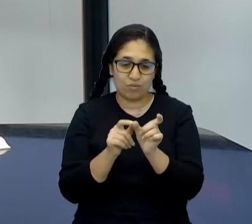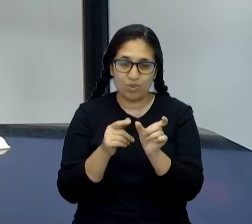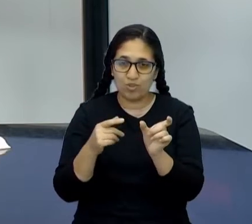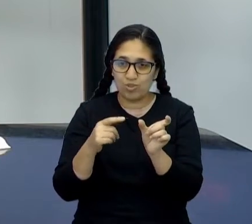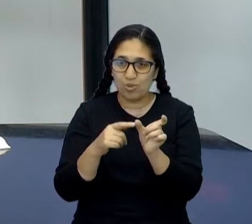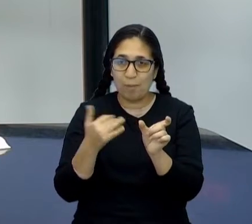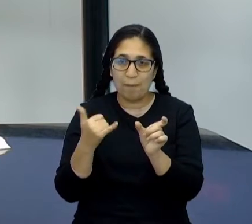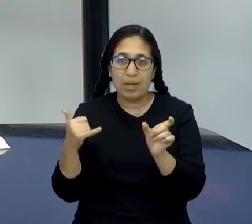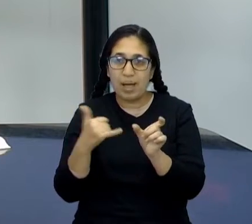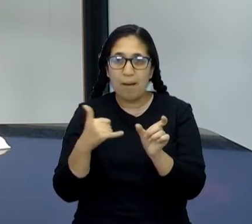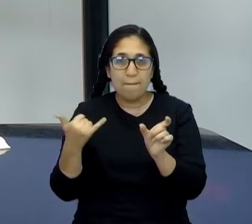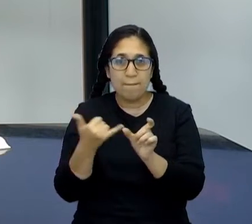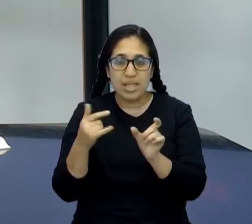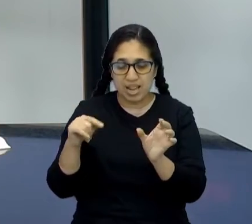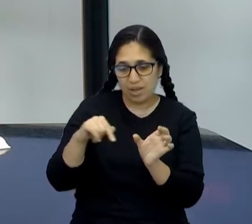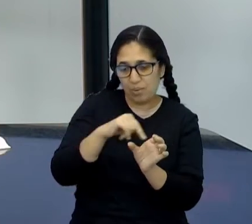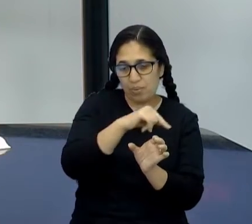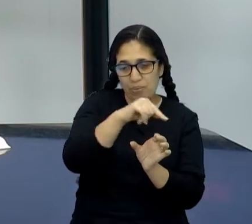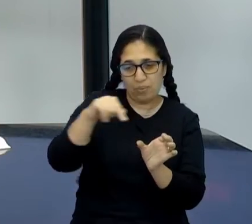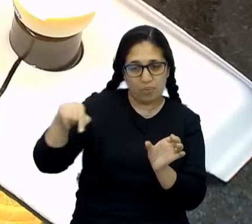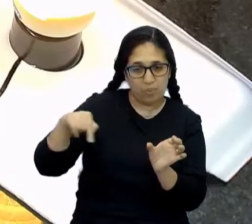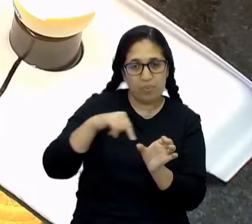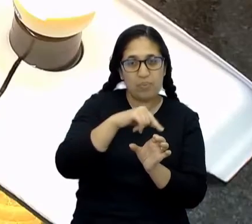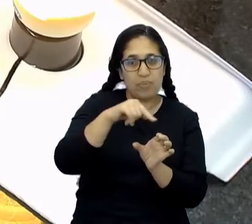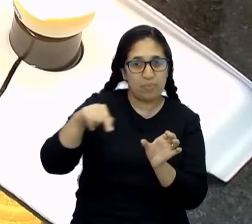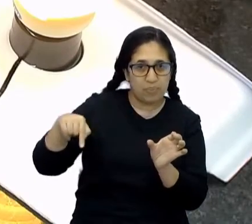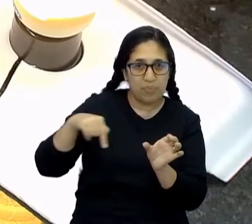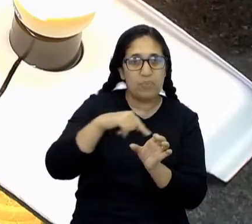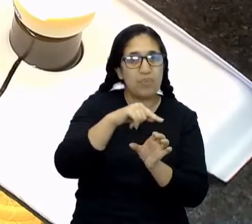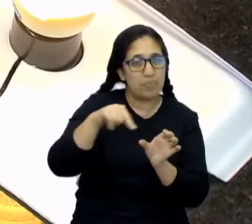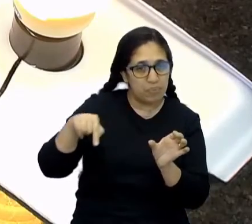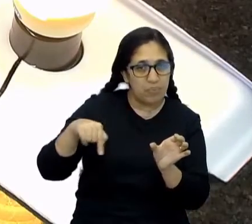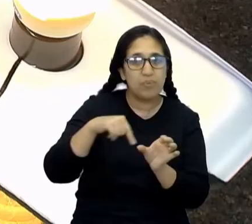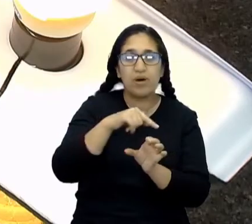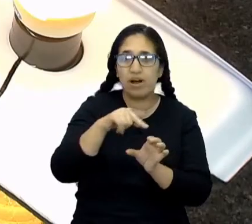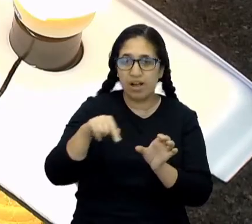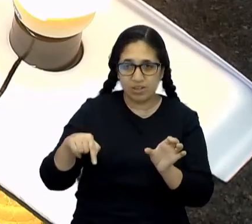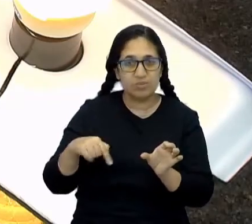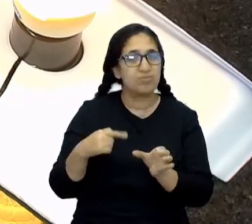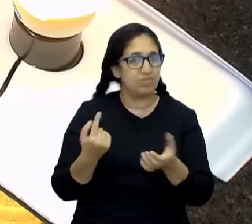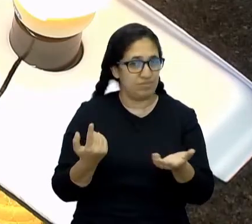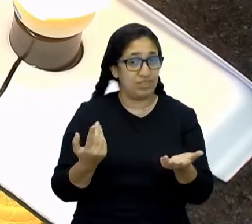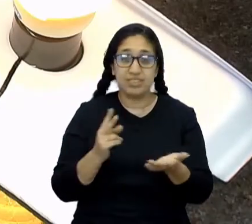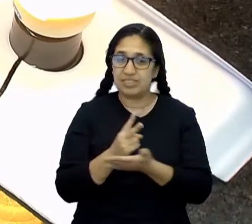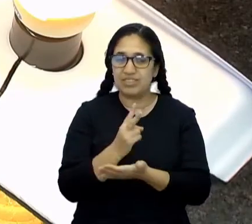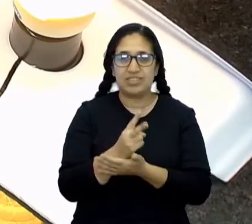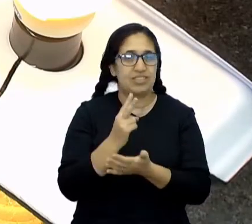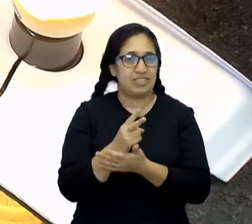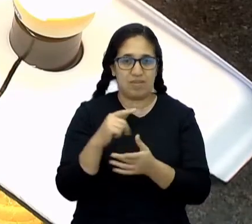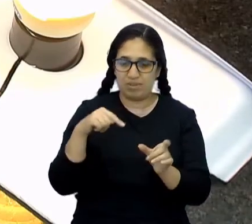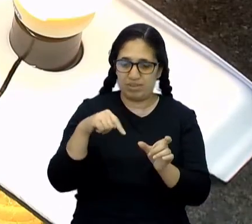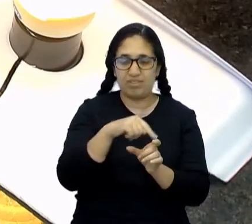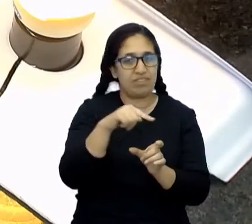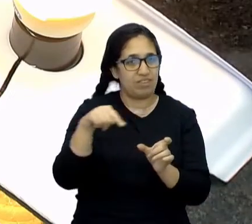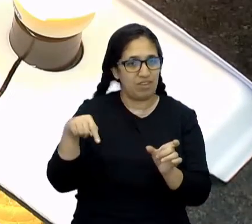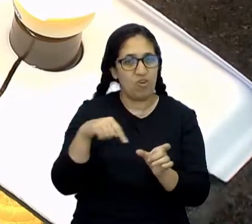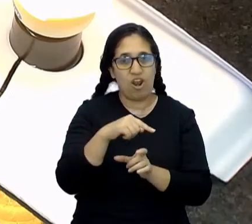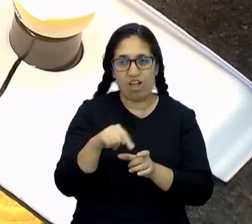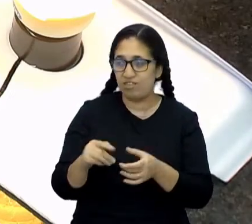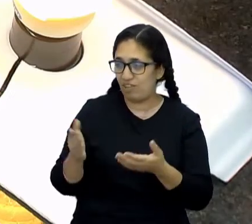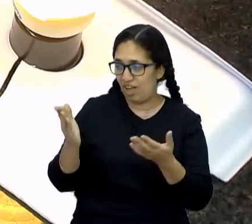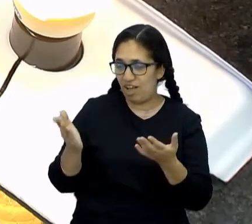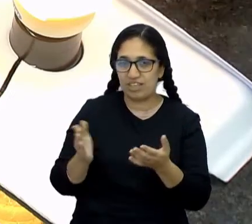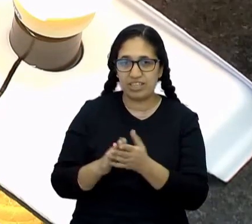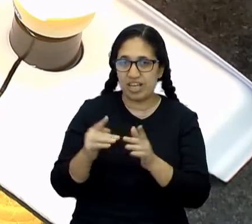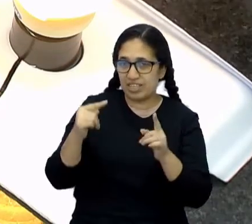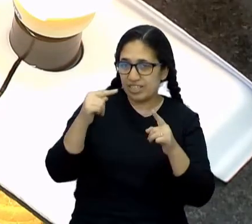seria corrente contínua, quer dizer, os elétrons movimentam sempre no mesmo sentido, né? Circulando. Neste caso, como a